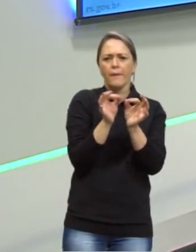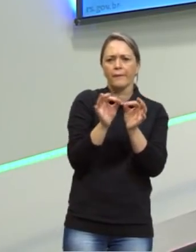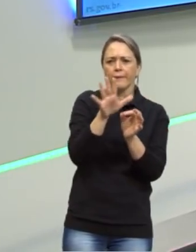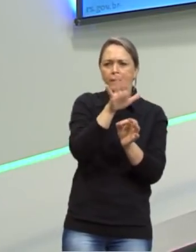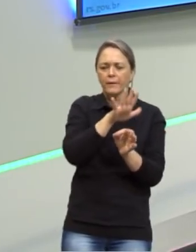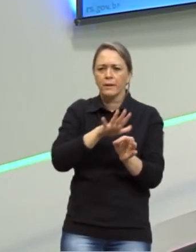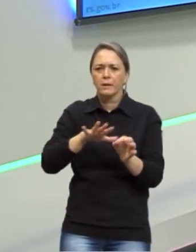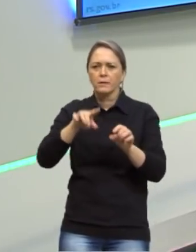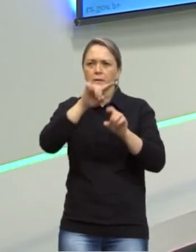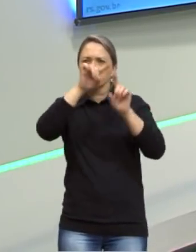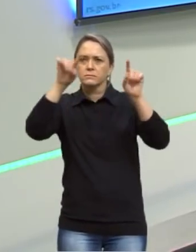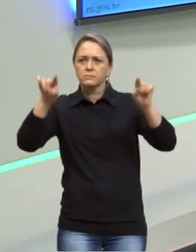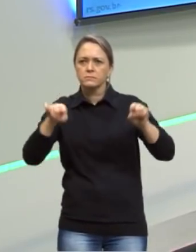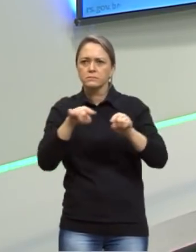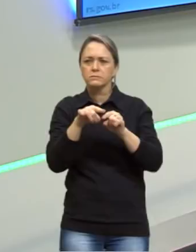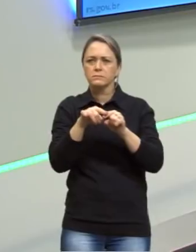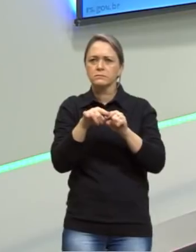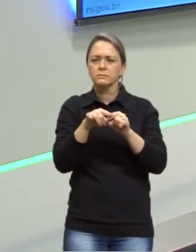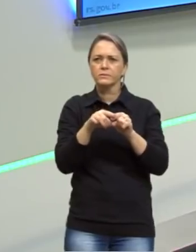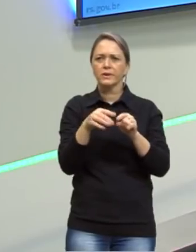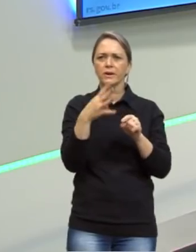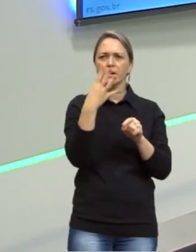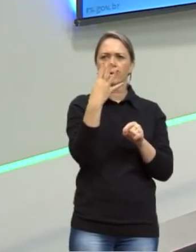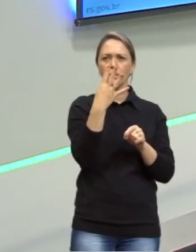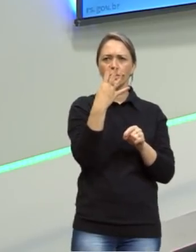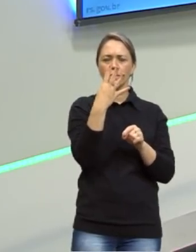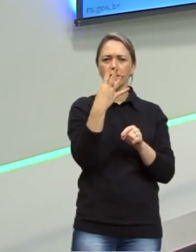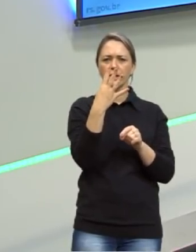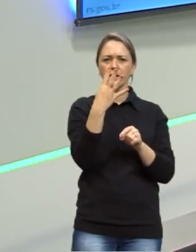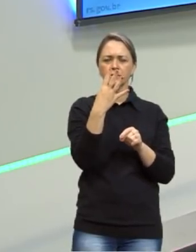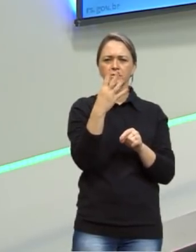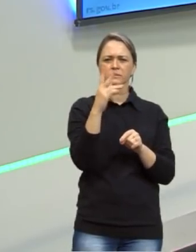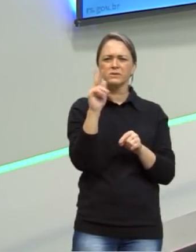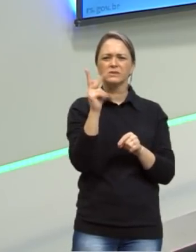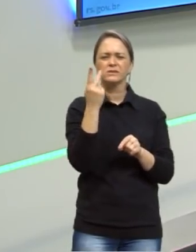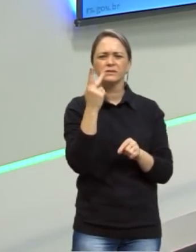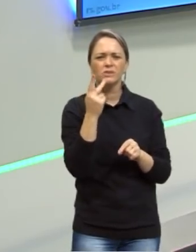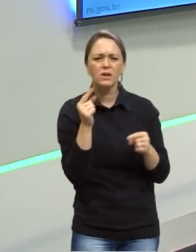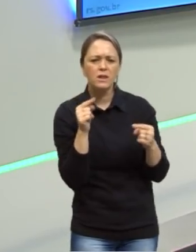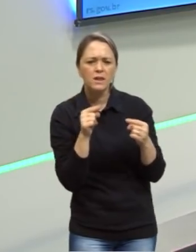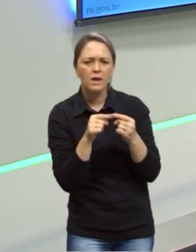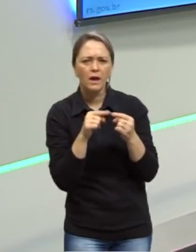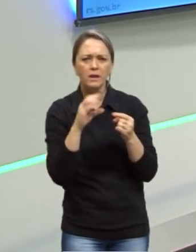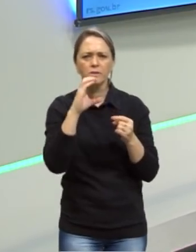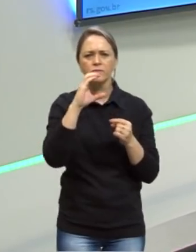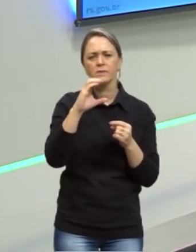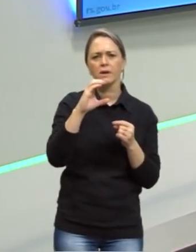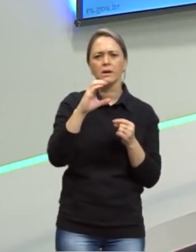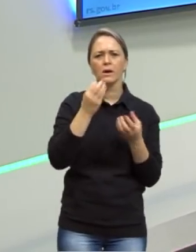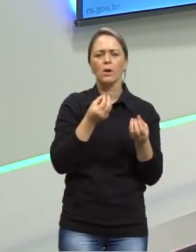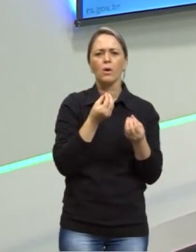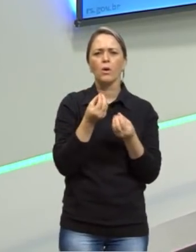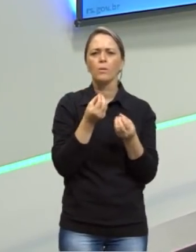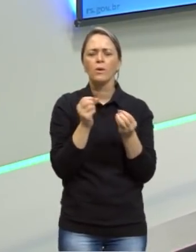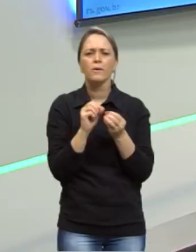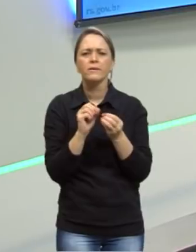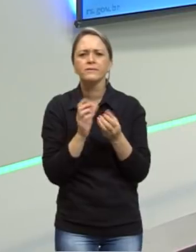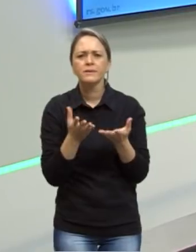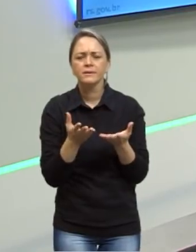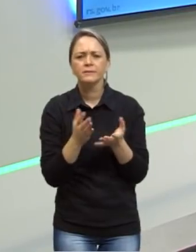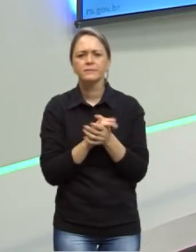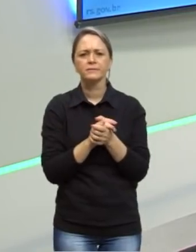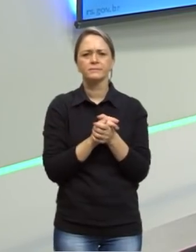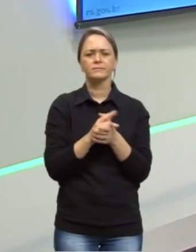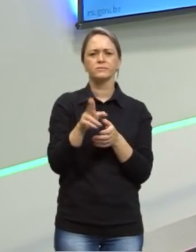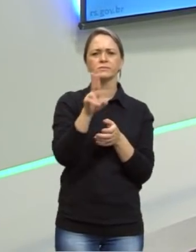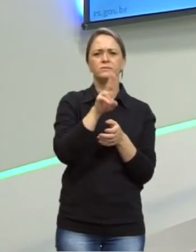daqui eu sei que eu tenho quatro hidrogênios ligados a esse carbono mas como é isso e como é que a gente vai fazer a gente